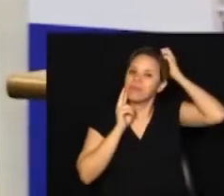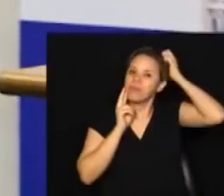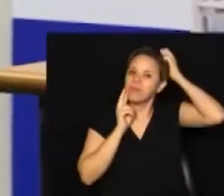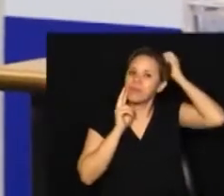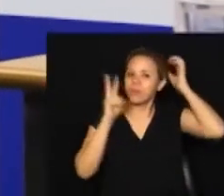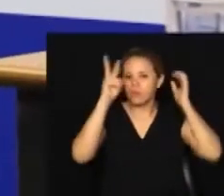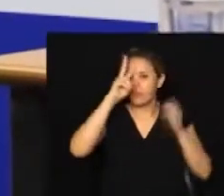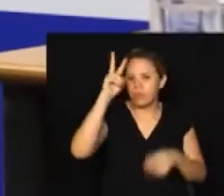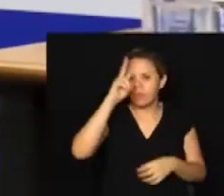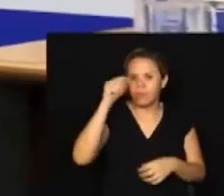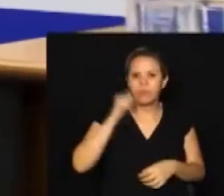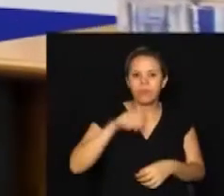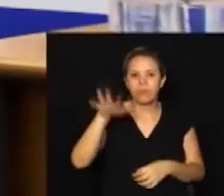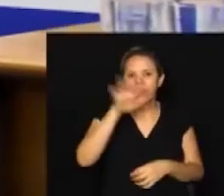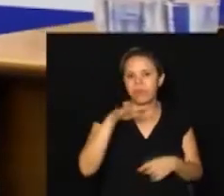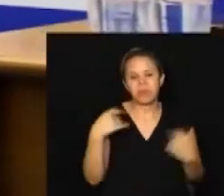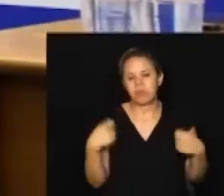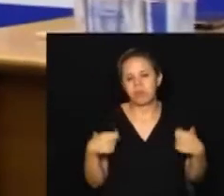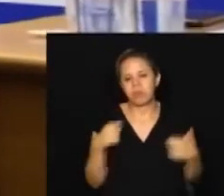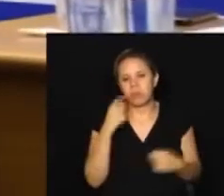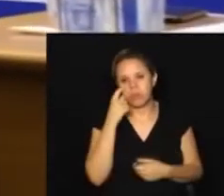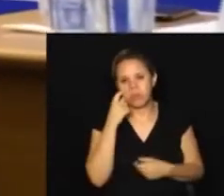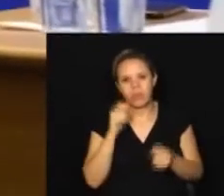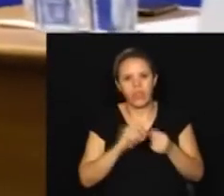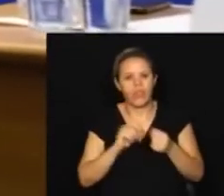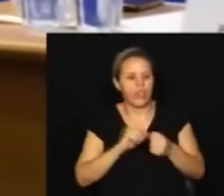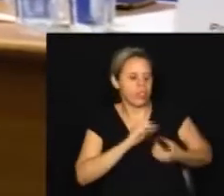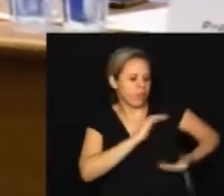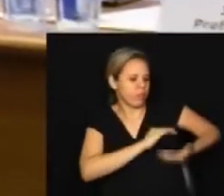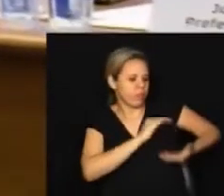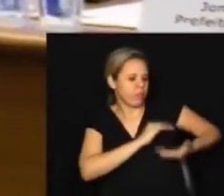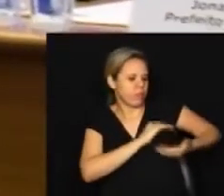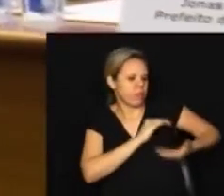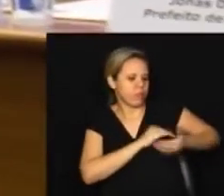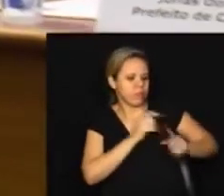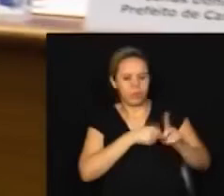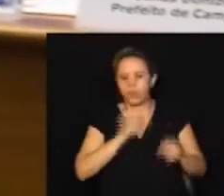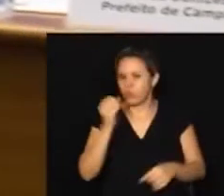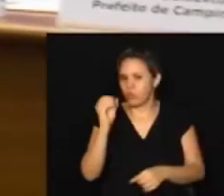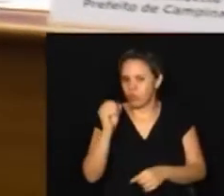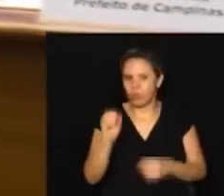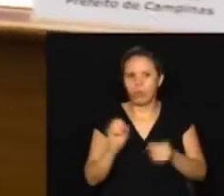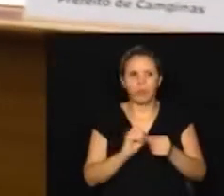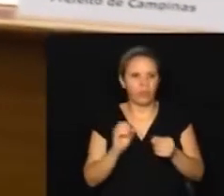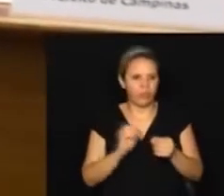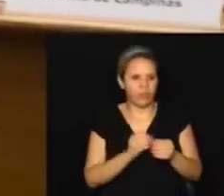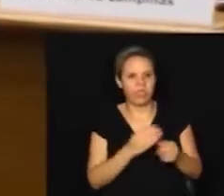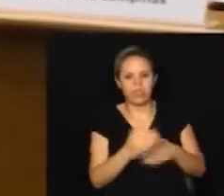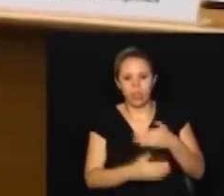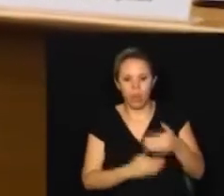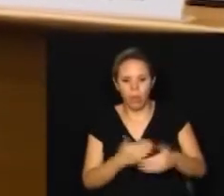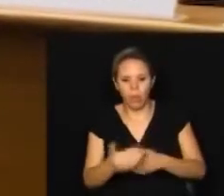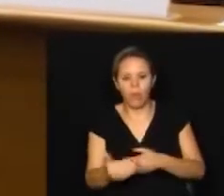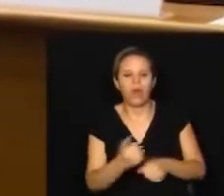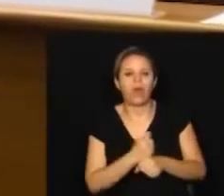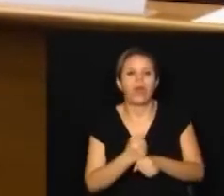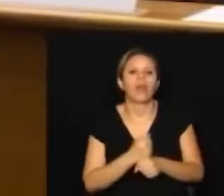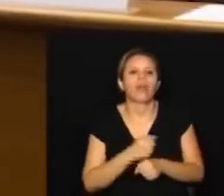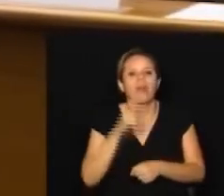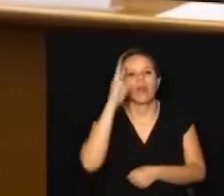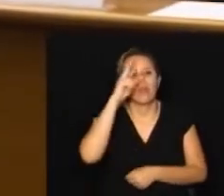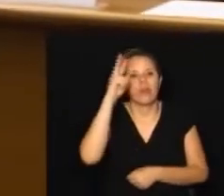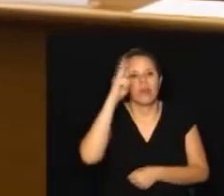as mulheres, elas não precisam fazer a mamografia em outubro, elas podem fazer ao longo do ano, mas lembrar